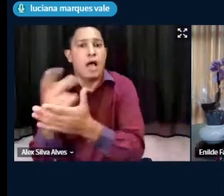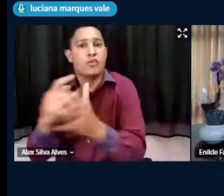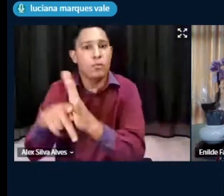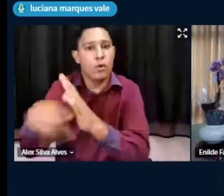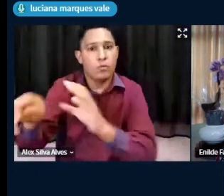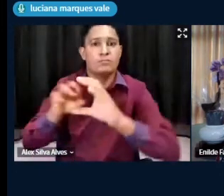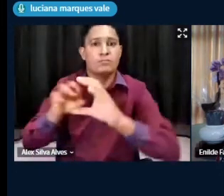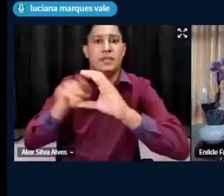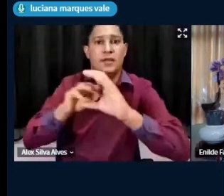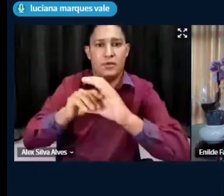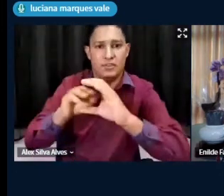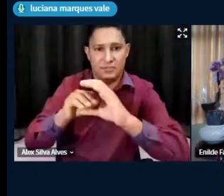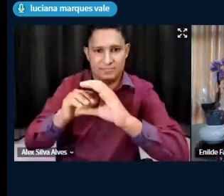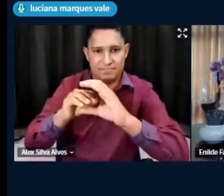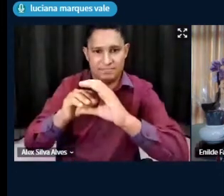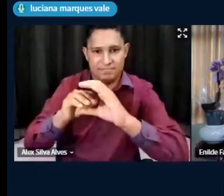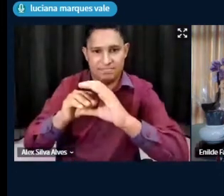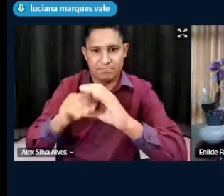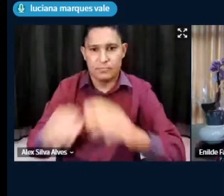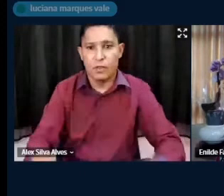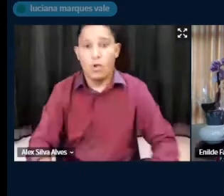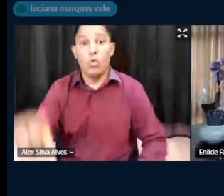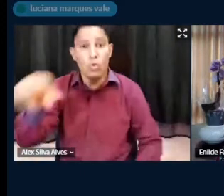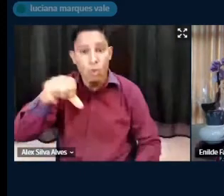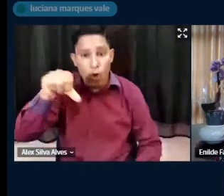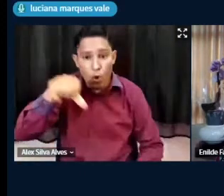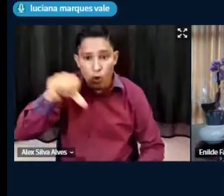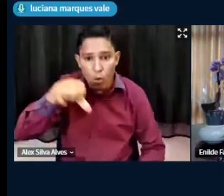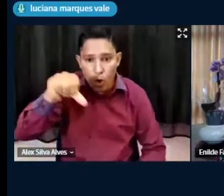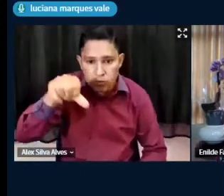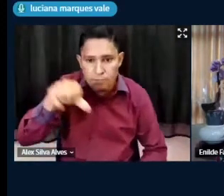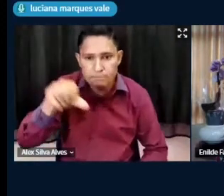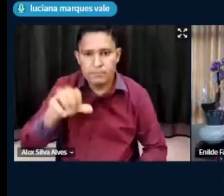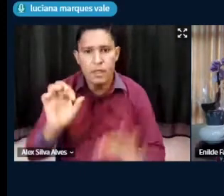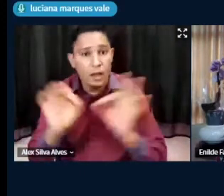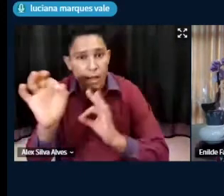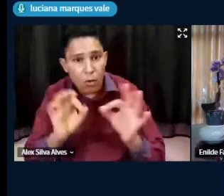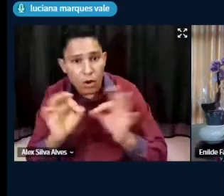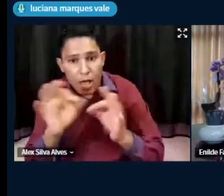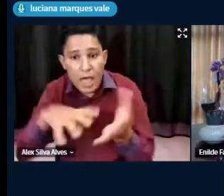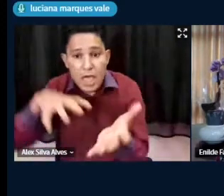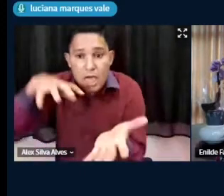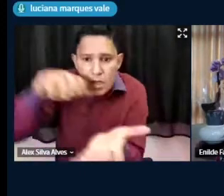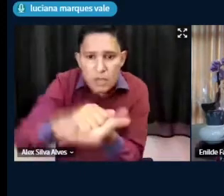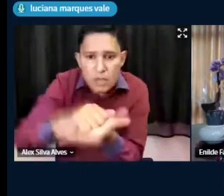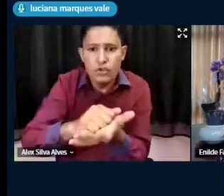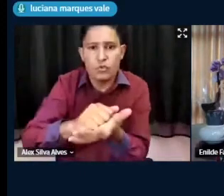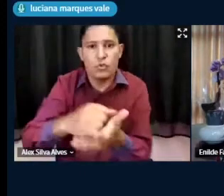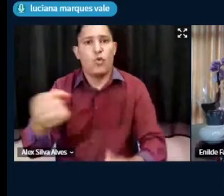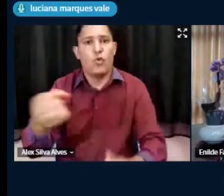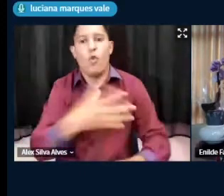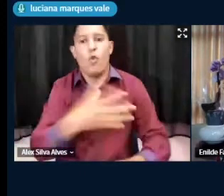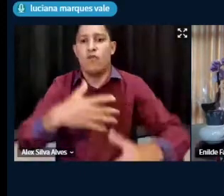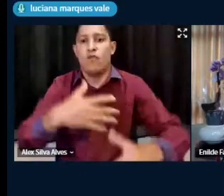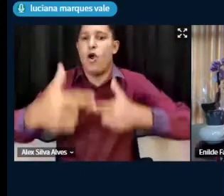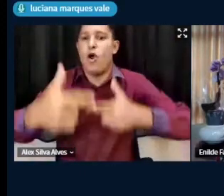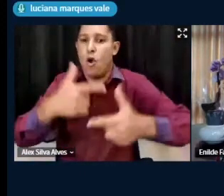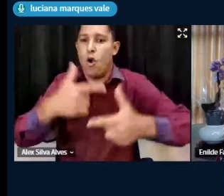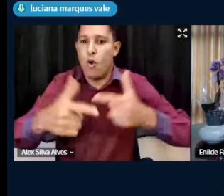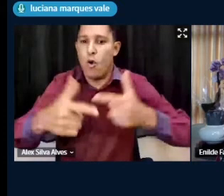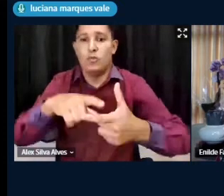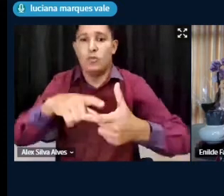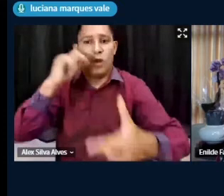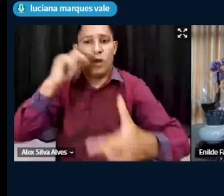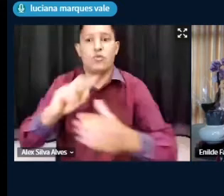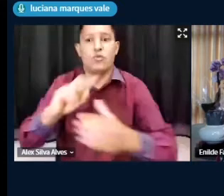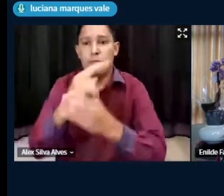e imagens de QR Code. E o nono passo, elaboração do registro da nova obra